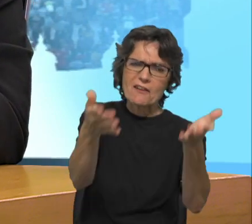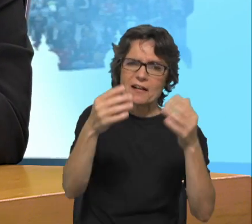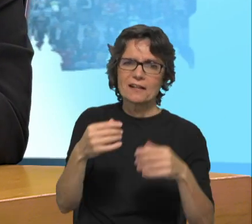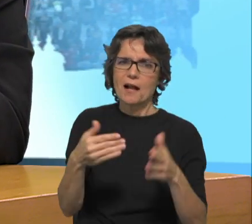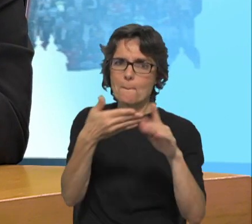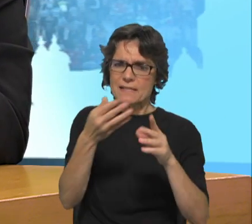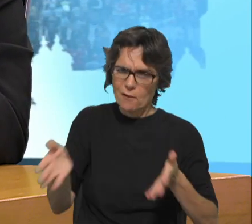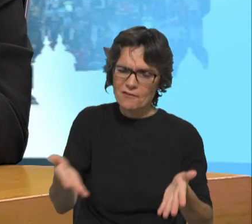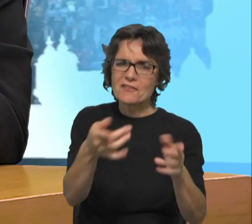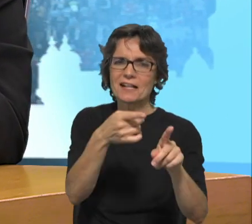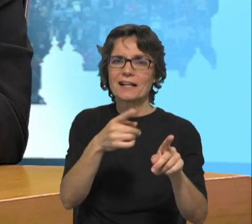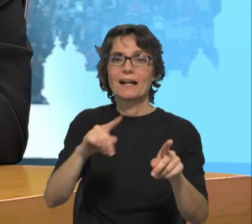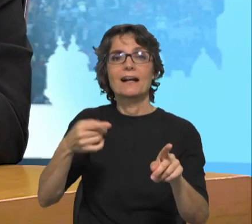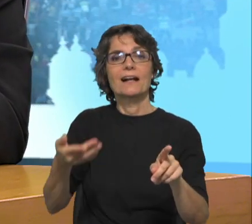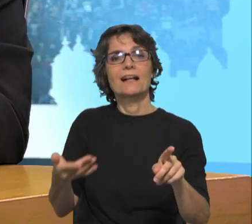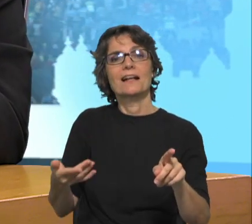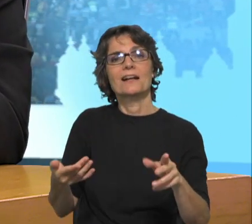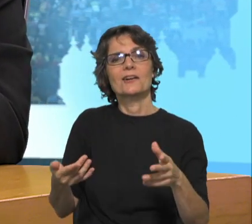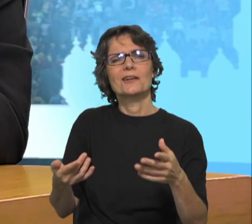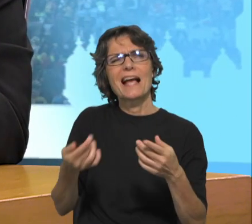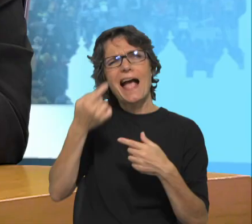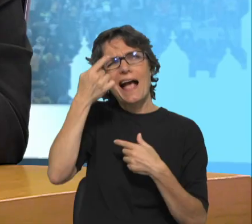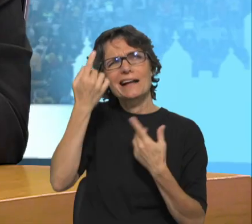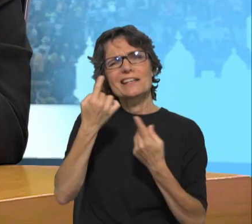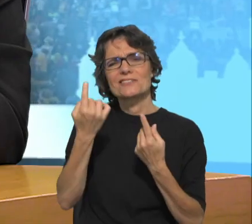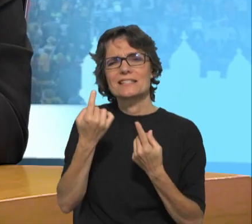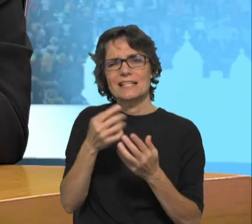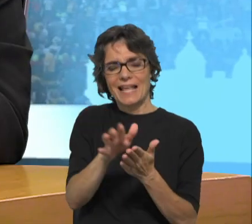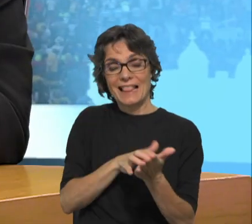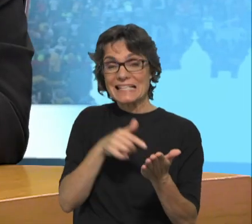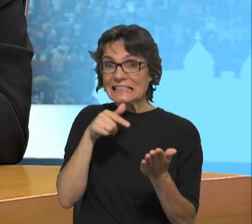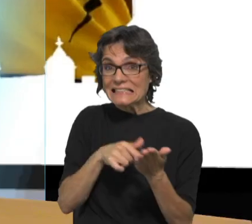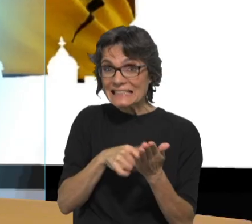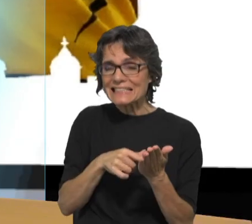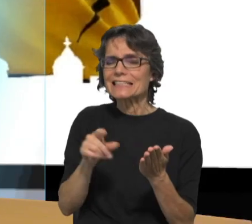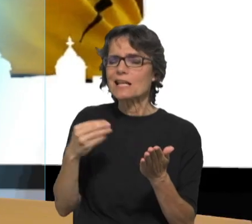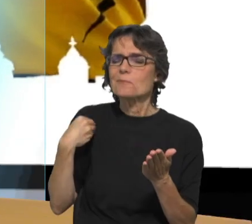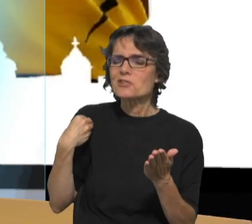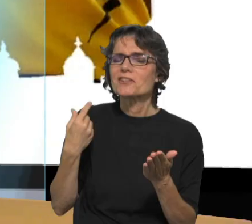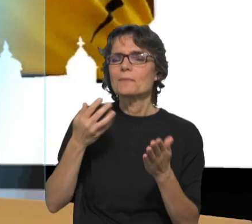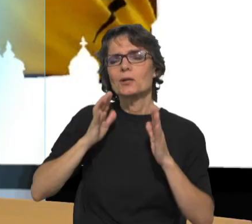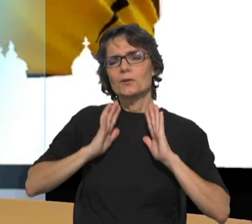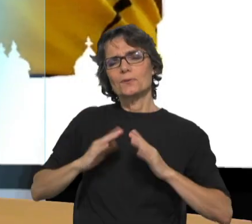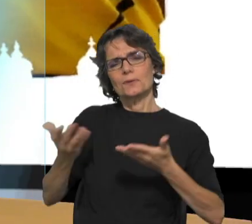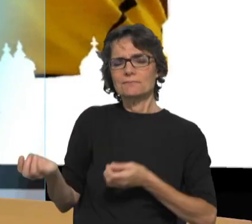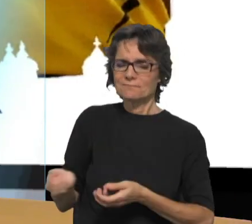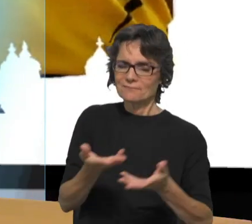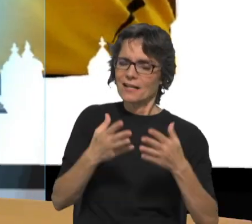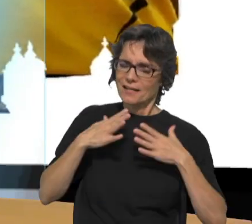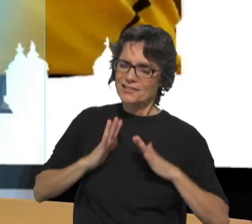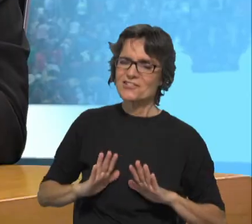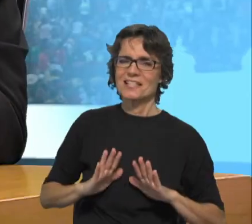missão e se calhar damos-nos pouco conta deste texto de que Jesus também convida os seus para descansar. Não nos quer